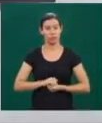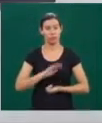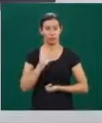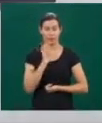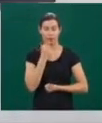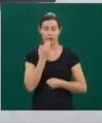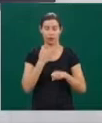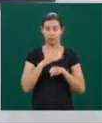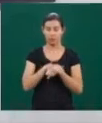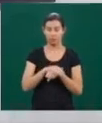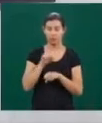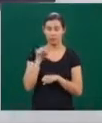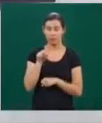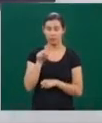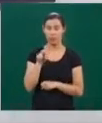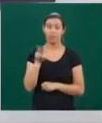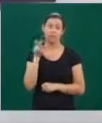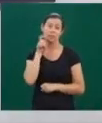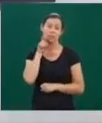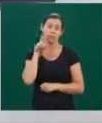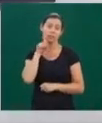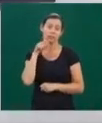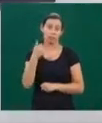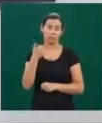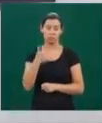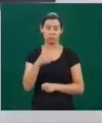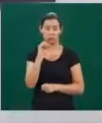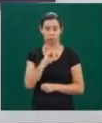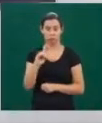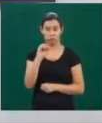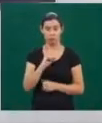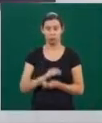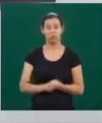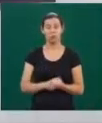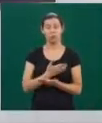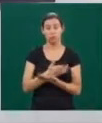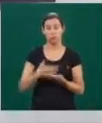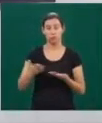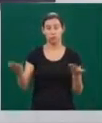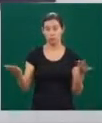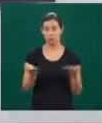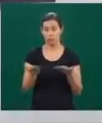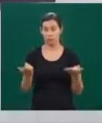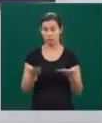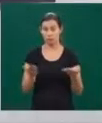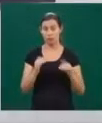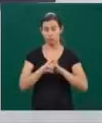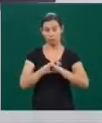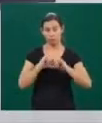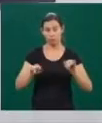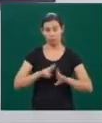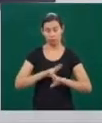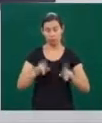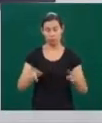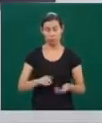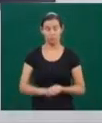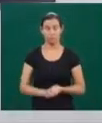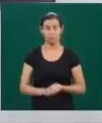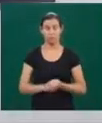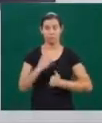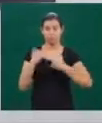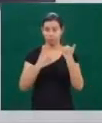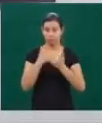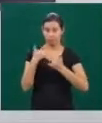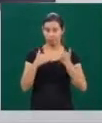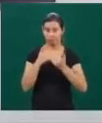Olá, boa noite para você. Quinta-feira, dia 12 de outubro, o TV Notícias de hoje começa agora e com muita informação, hein? Diversão